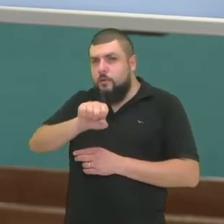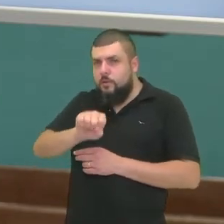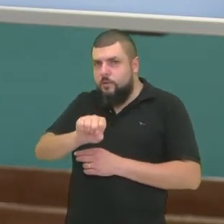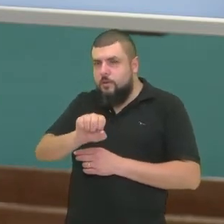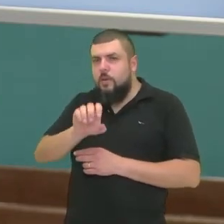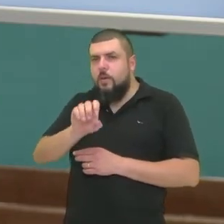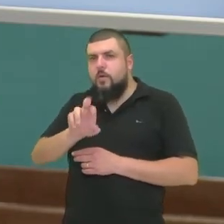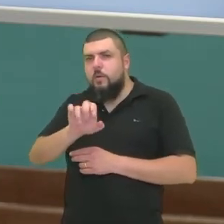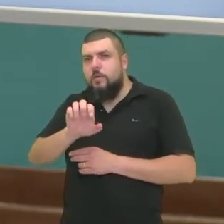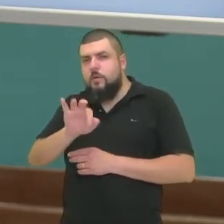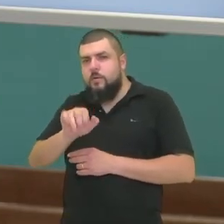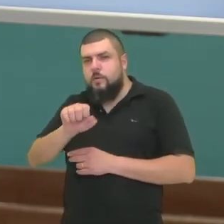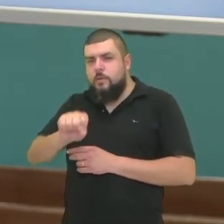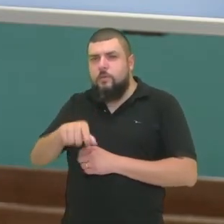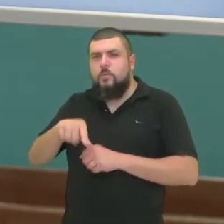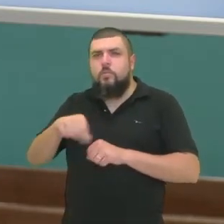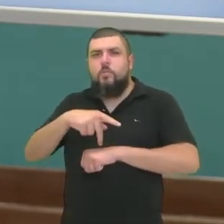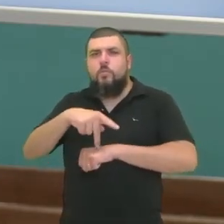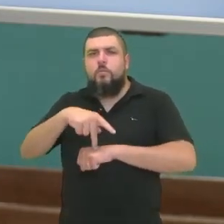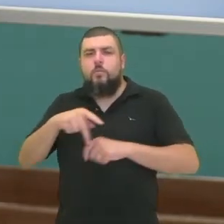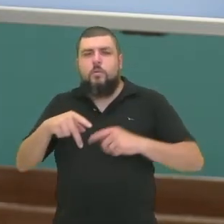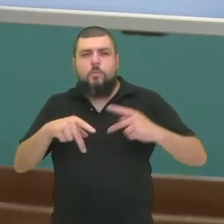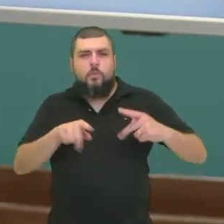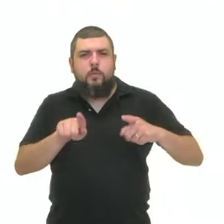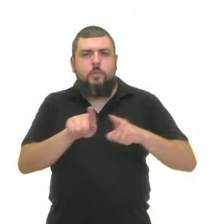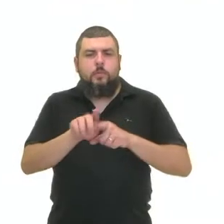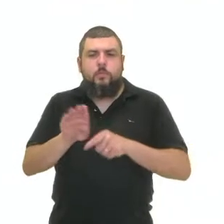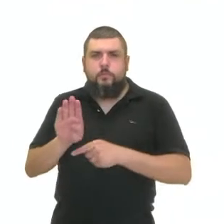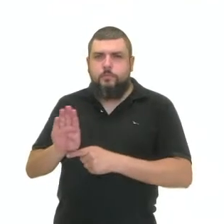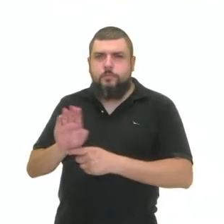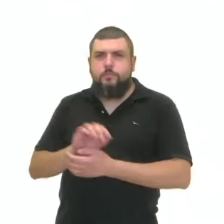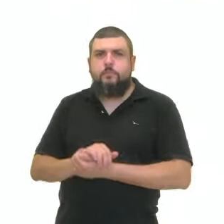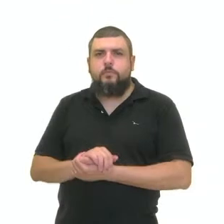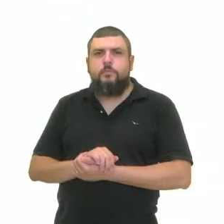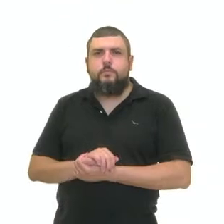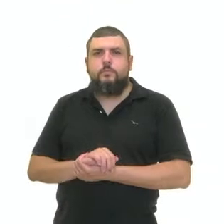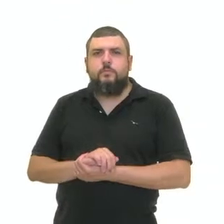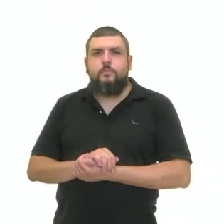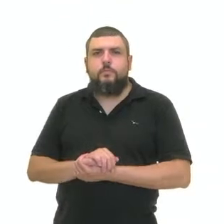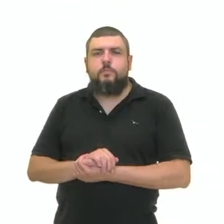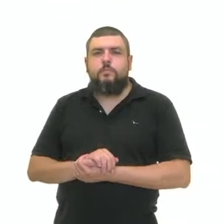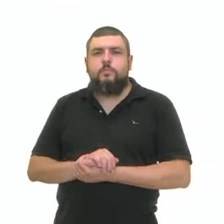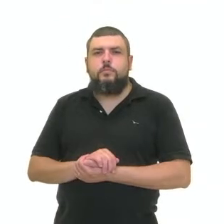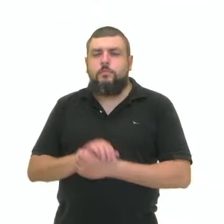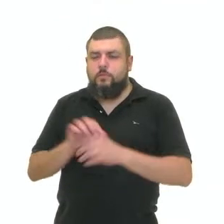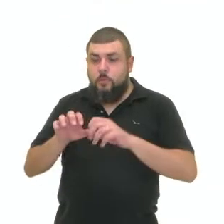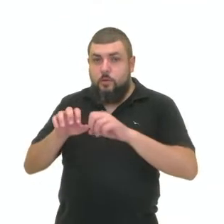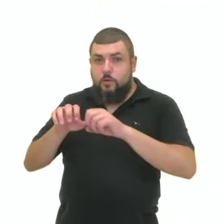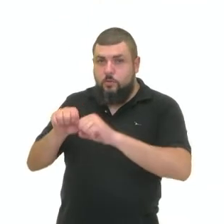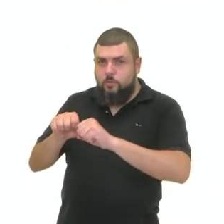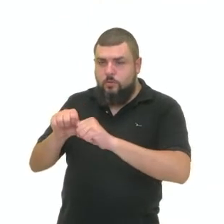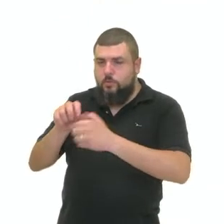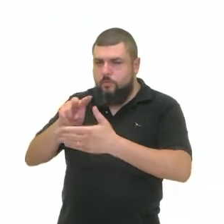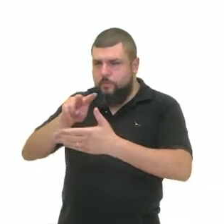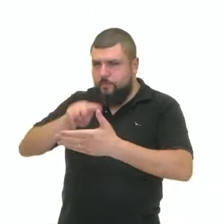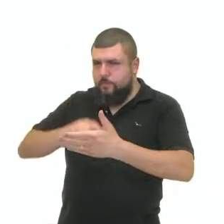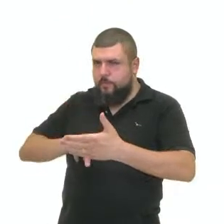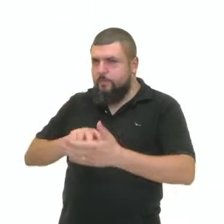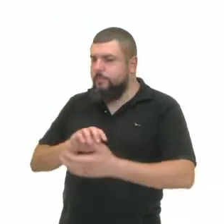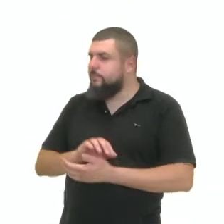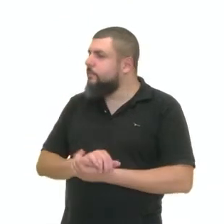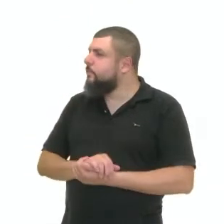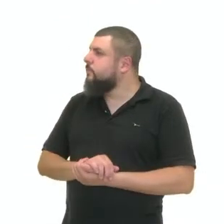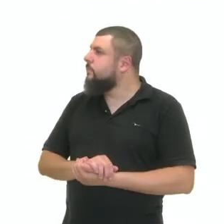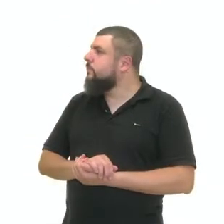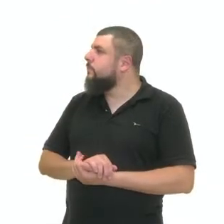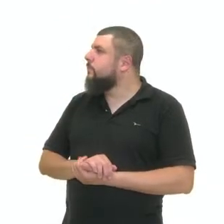Paquistão e Bangladesh e com a colonização em 1600 do começo do